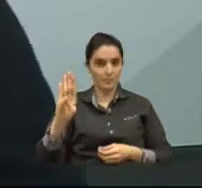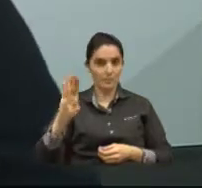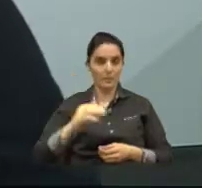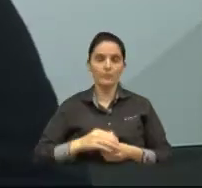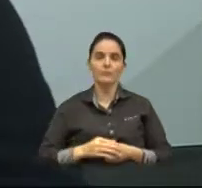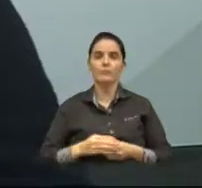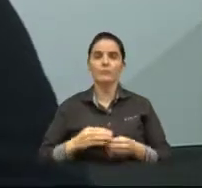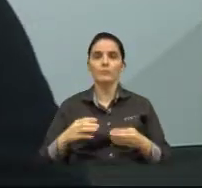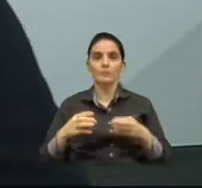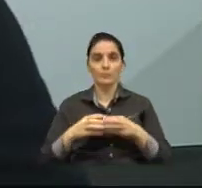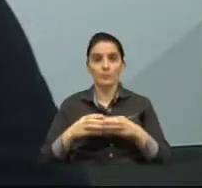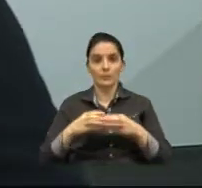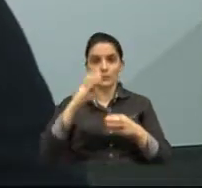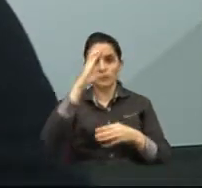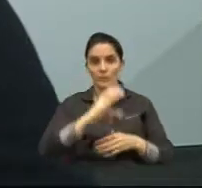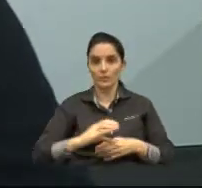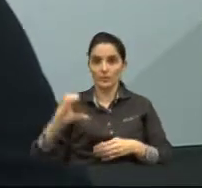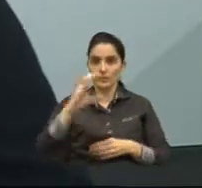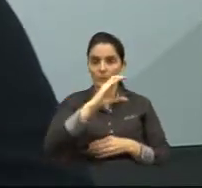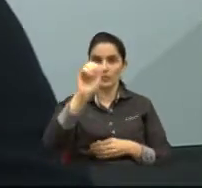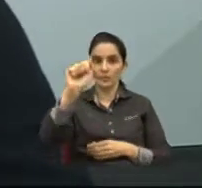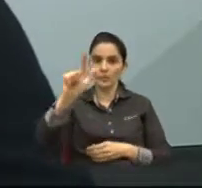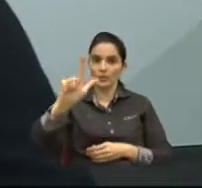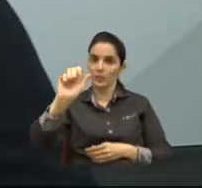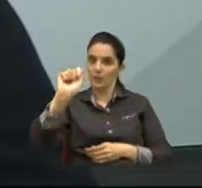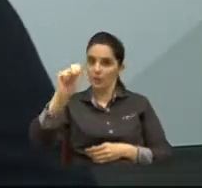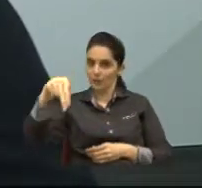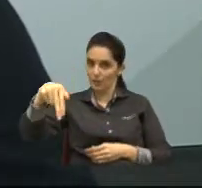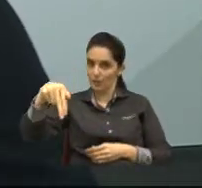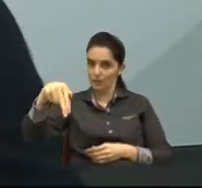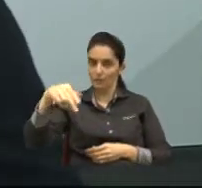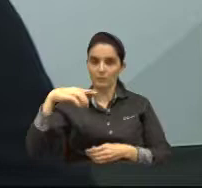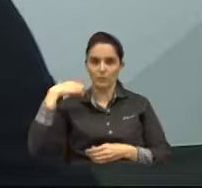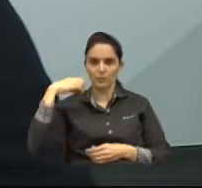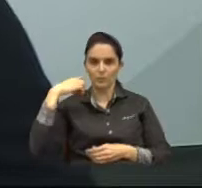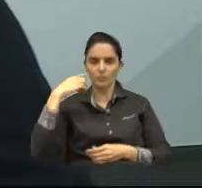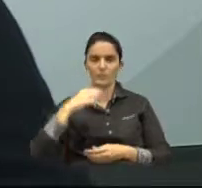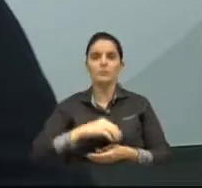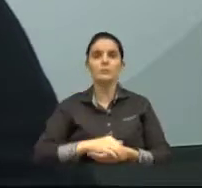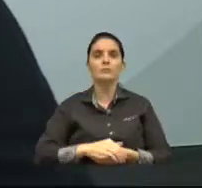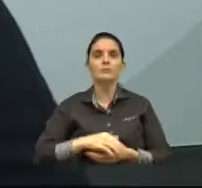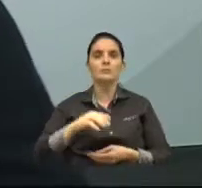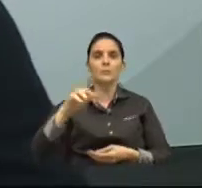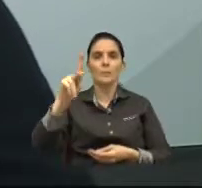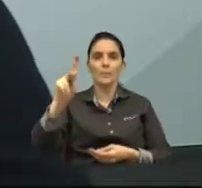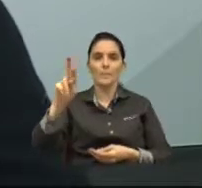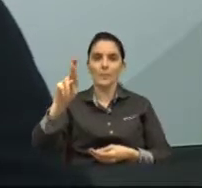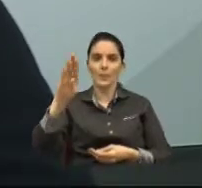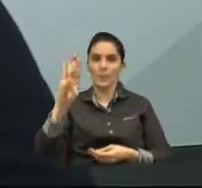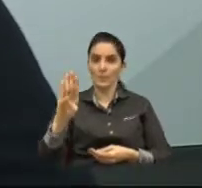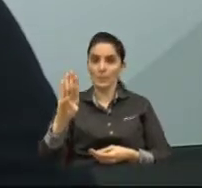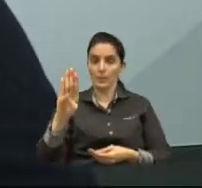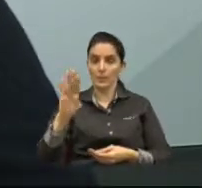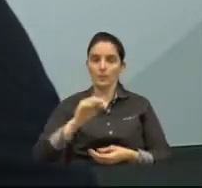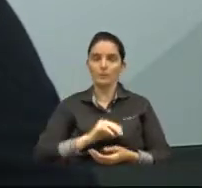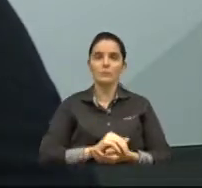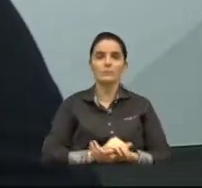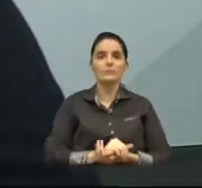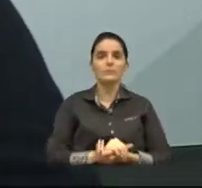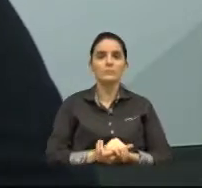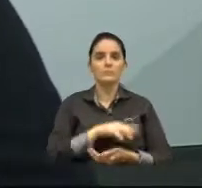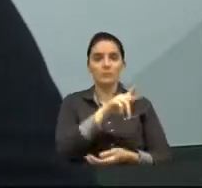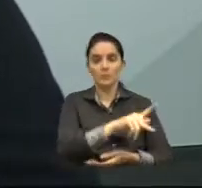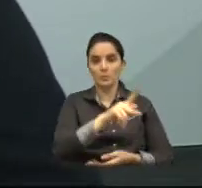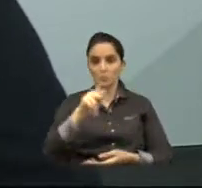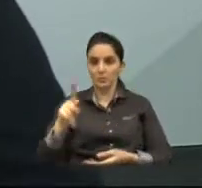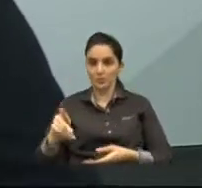Católica, e o Alan Rick, do pastor Nilton, do PRB do Acre, que é o presidente